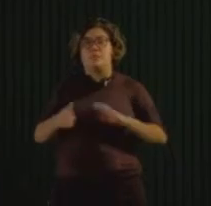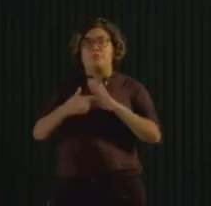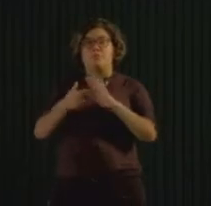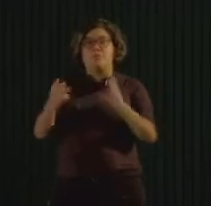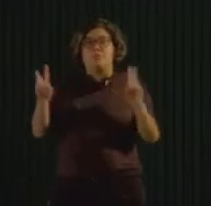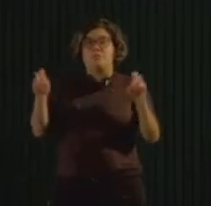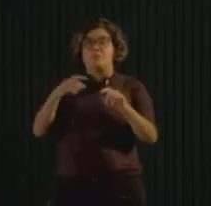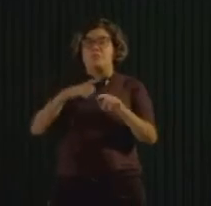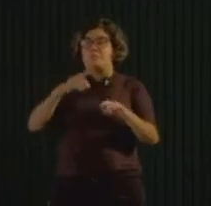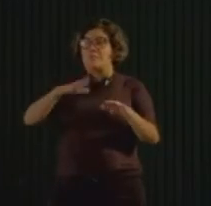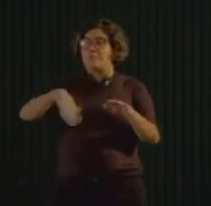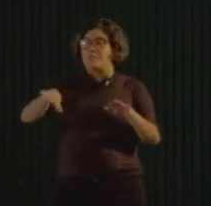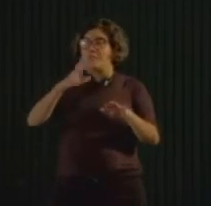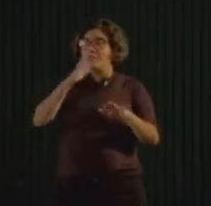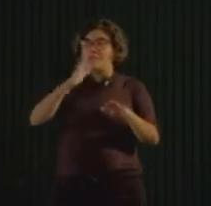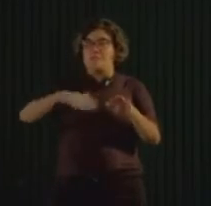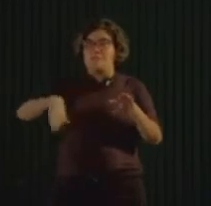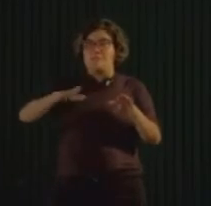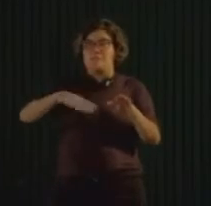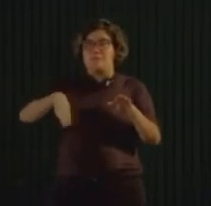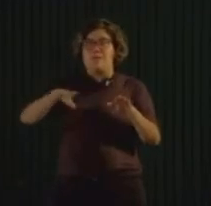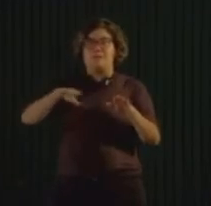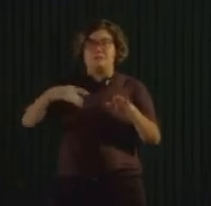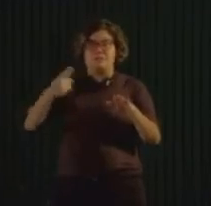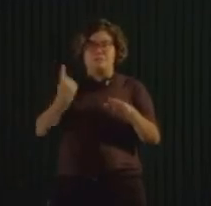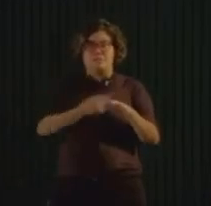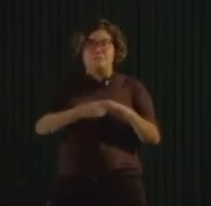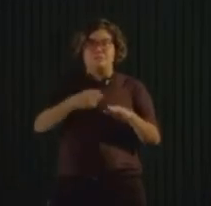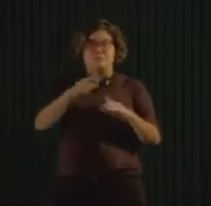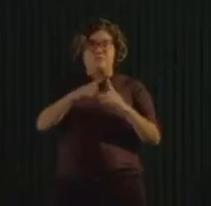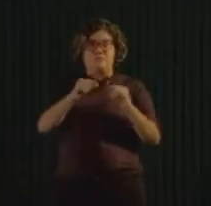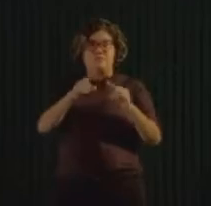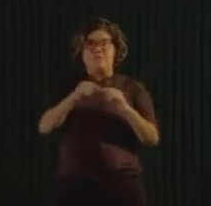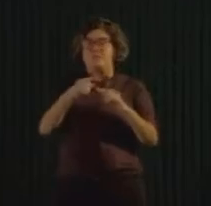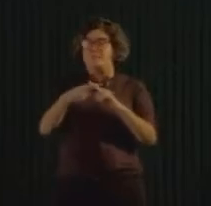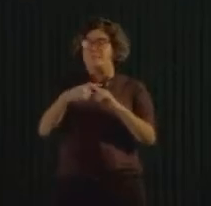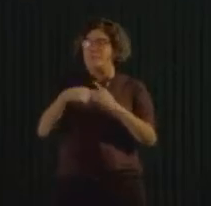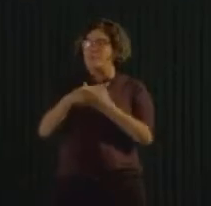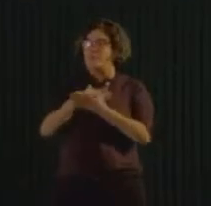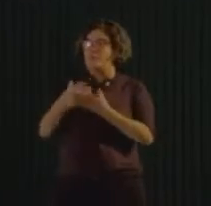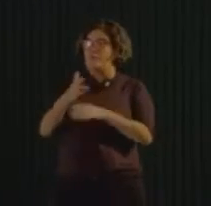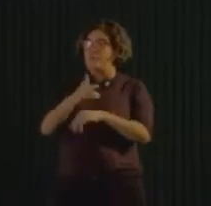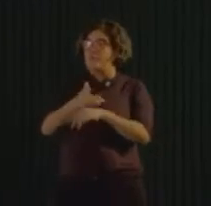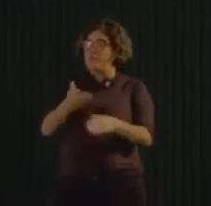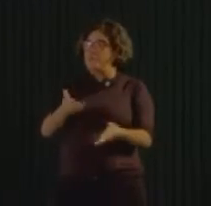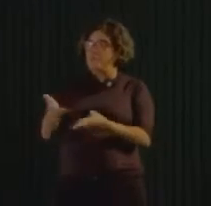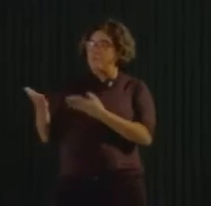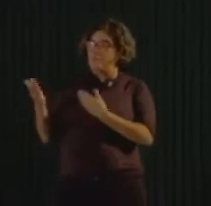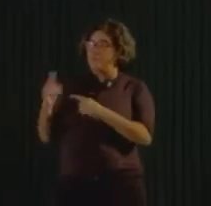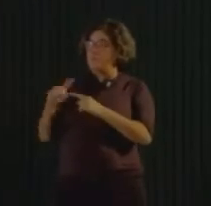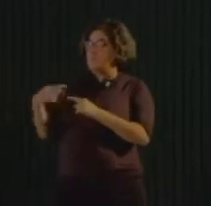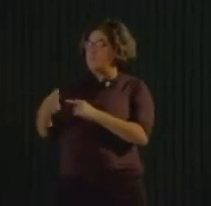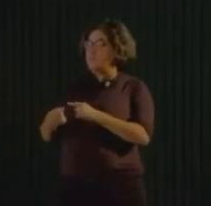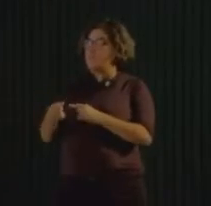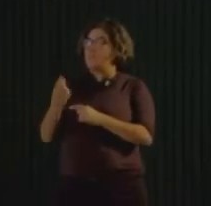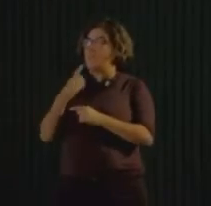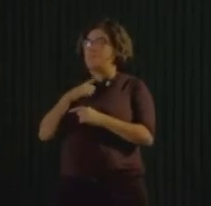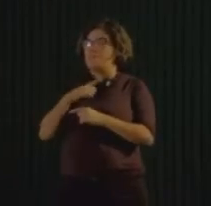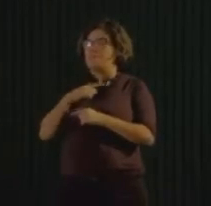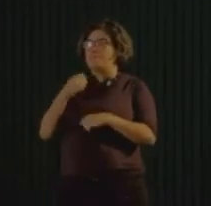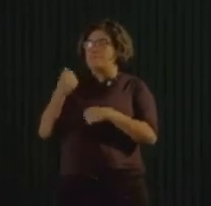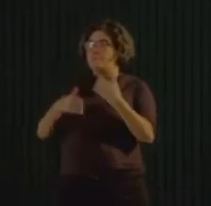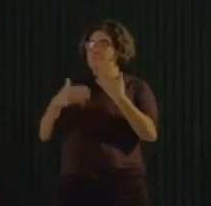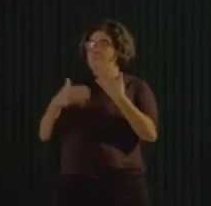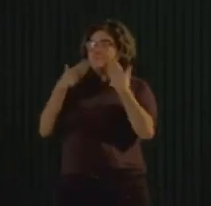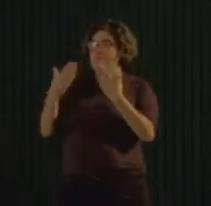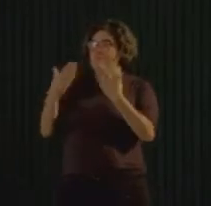para Brasília, porque o oceano já está entre nós. Então eu vou começar com um vídeo breve e depois eu vou